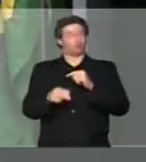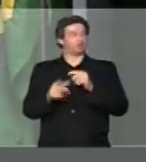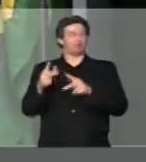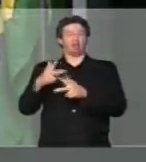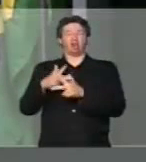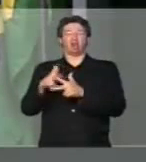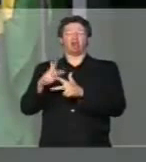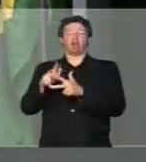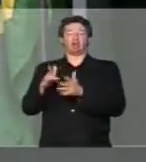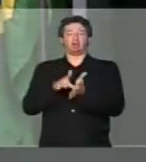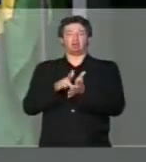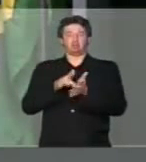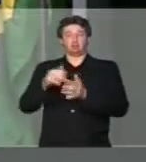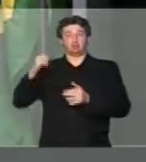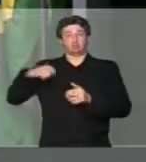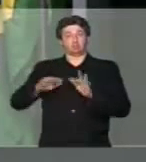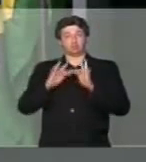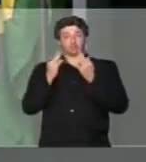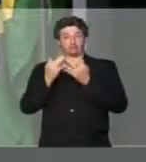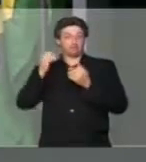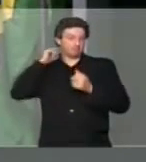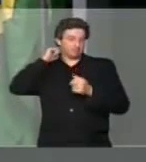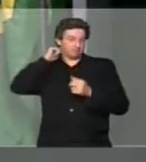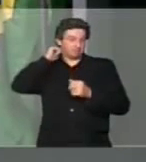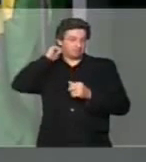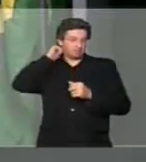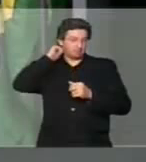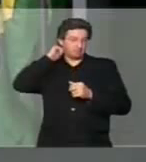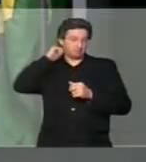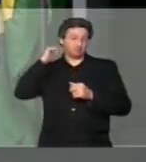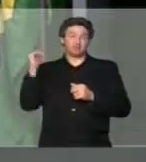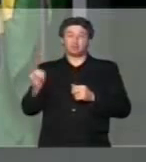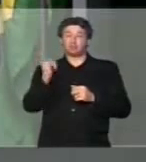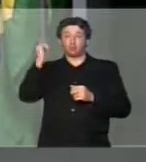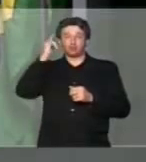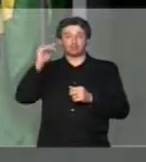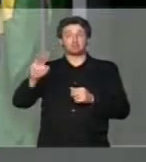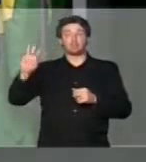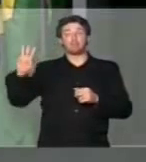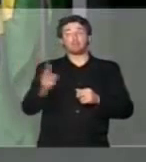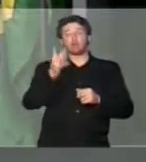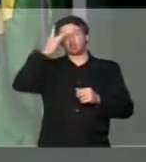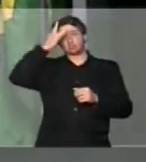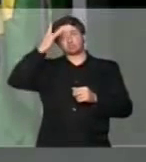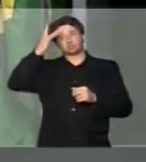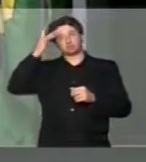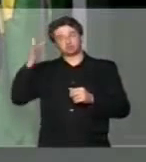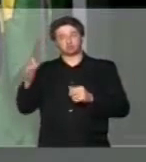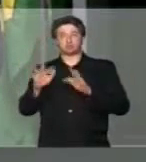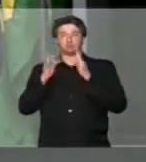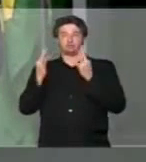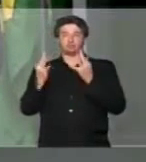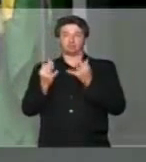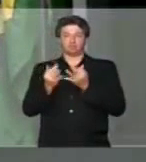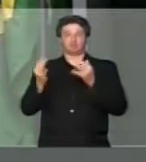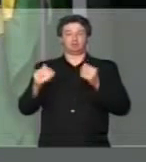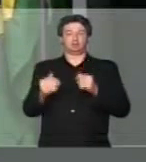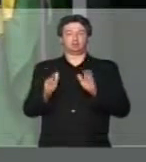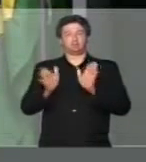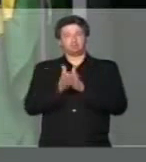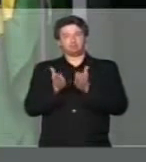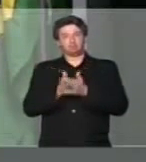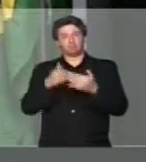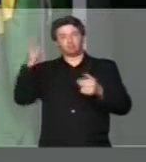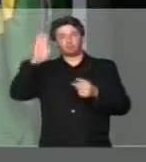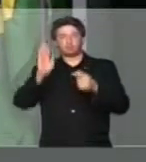mascarados. O Bolsa Família é fundamental para milhões de famílias pobres